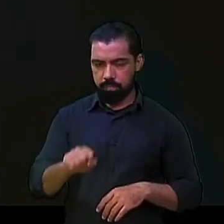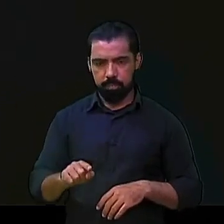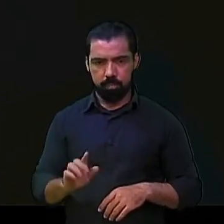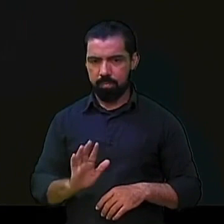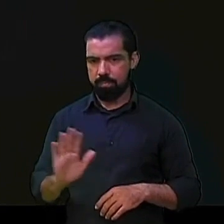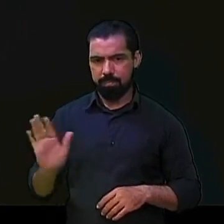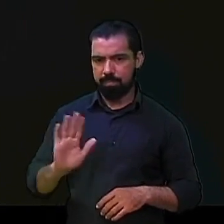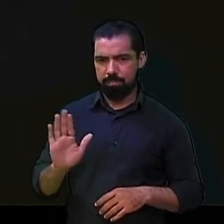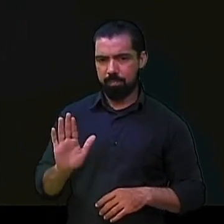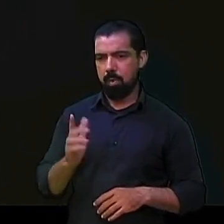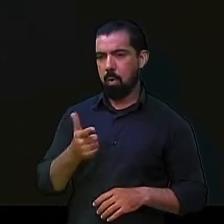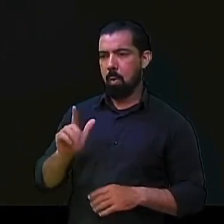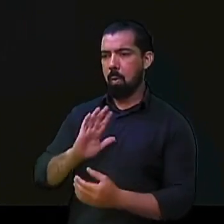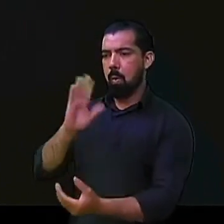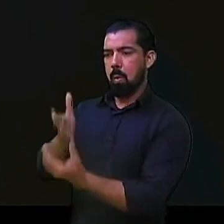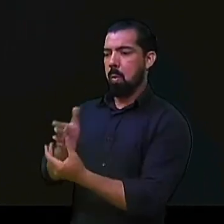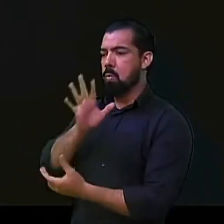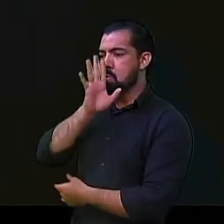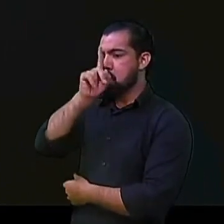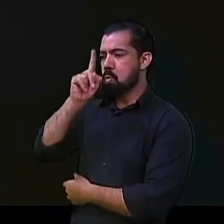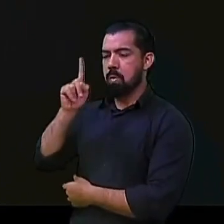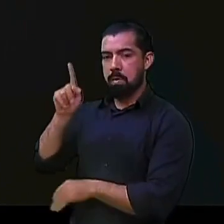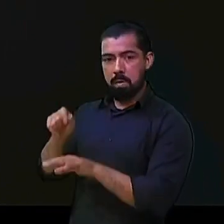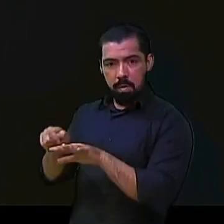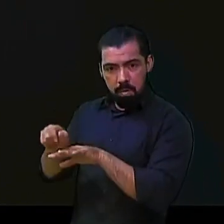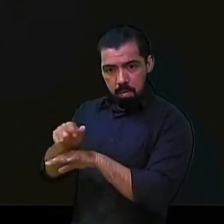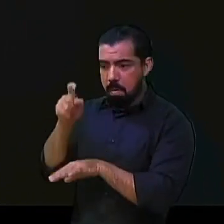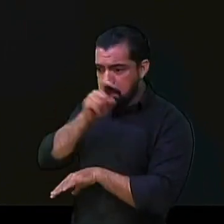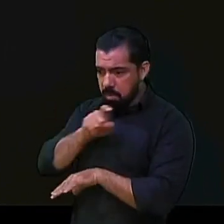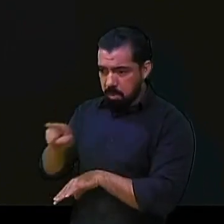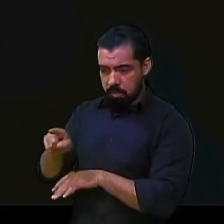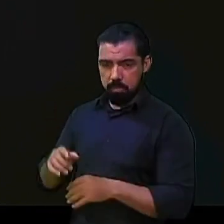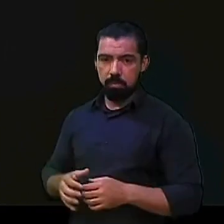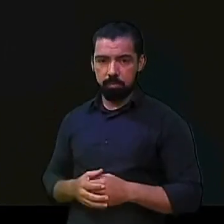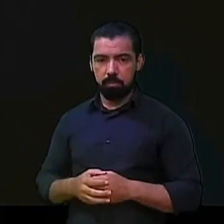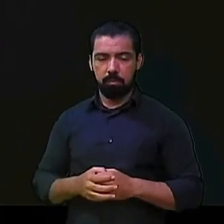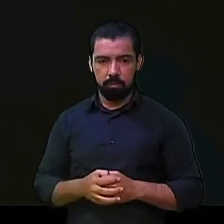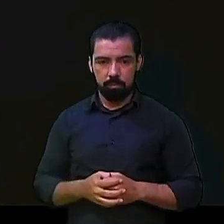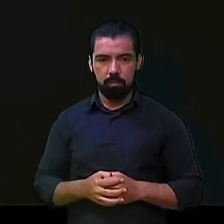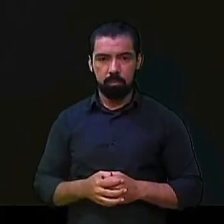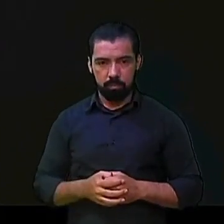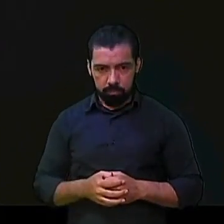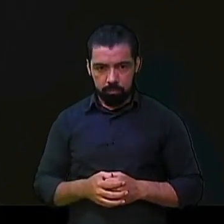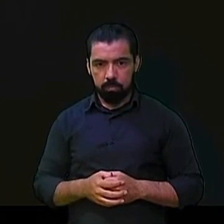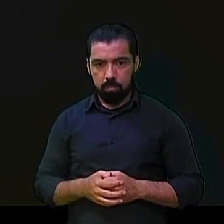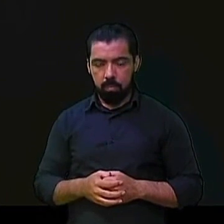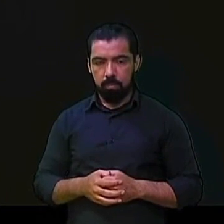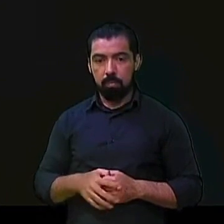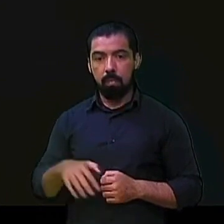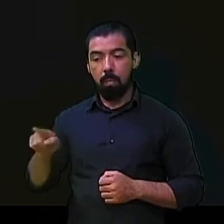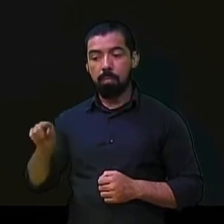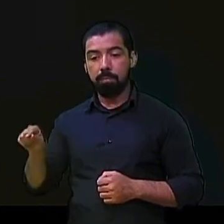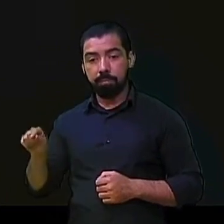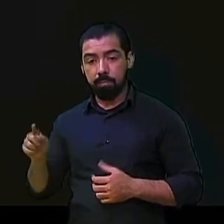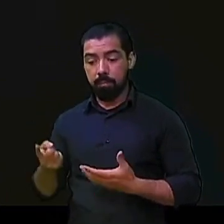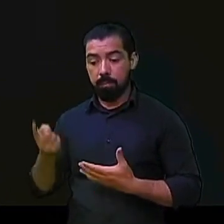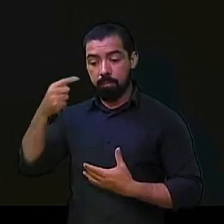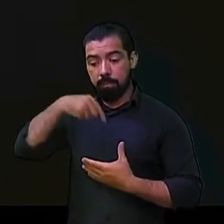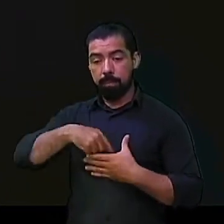é qualquer coisa uma fake news, é uma mentira que traz algo que